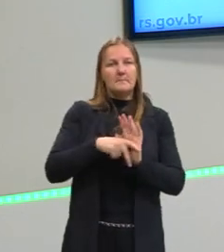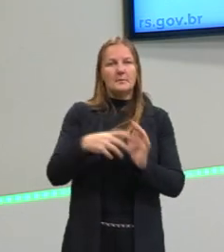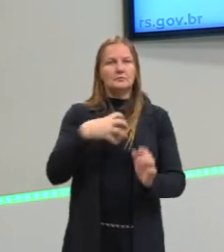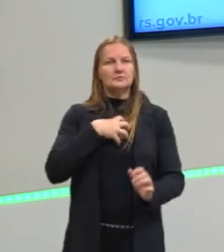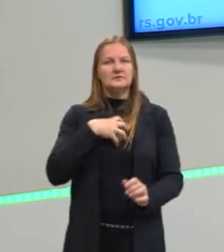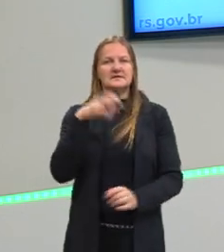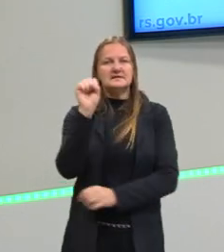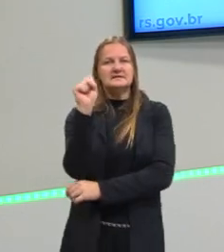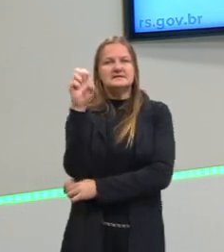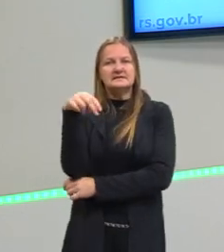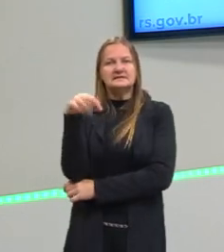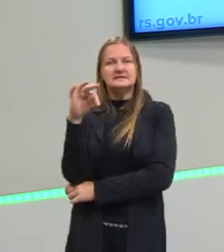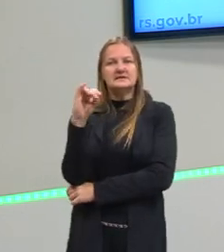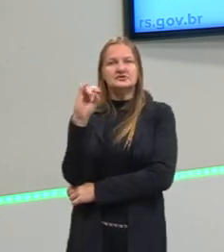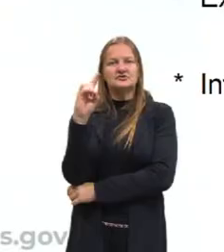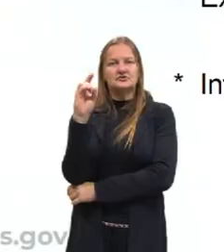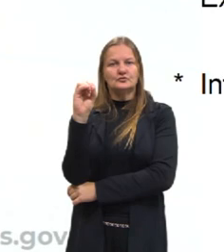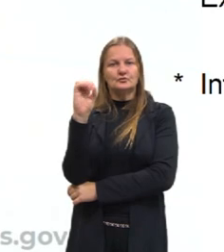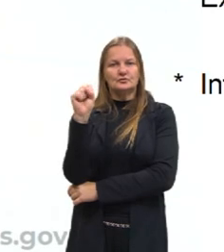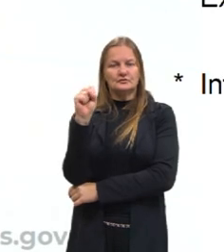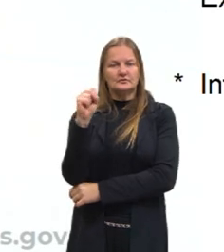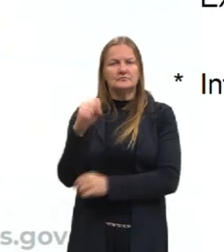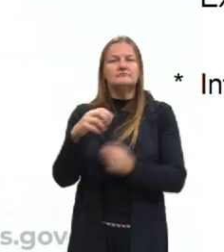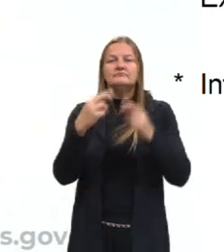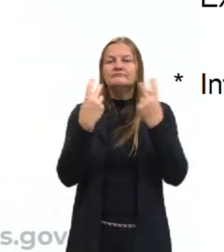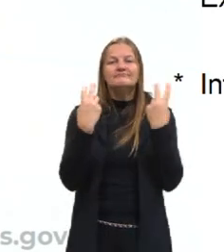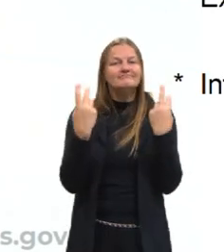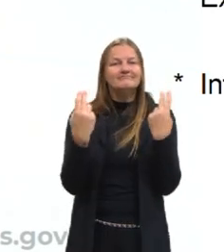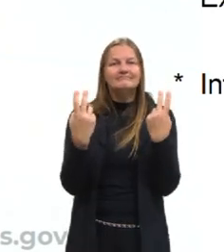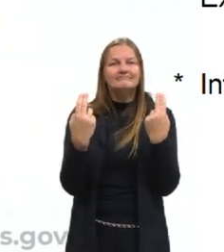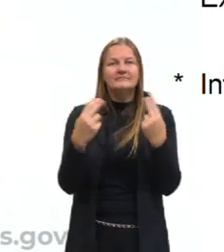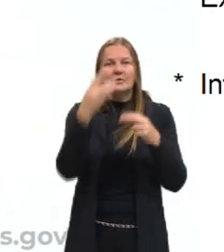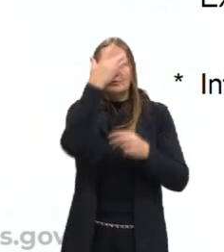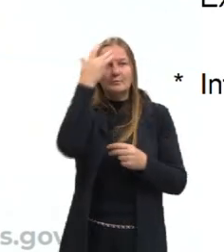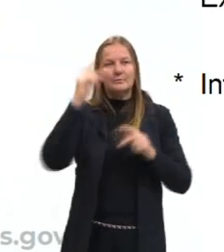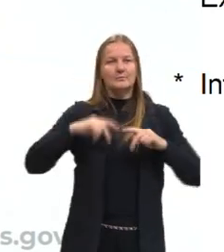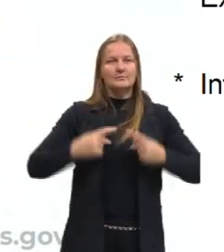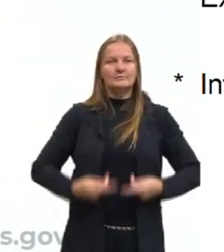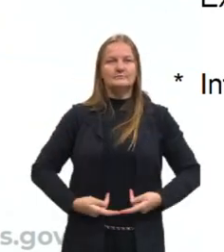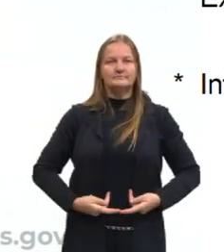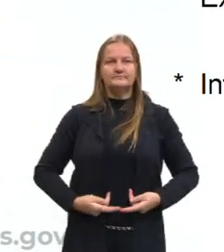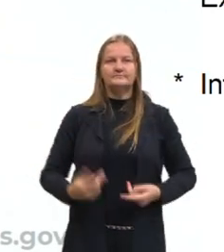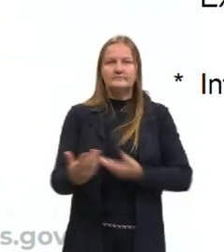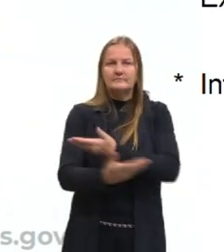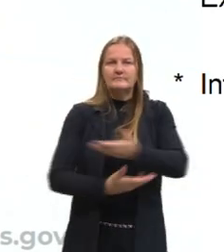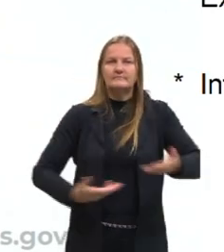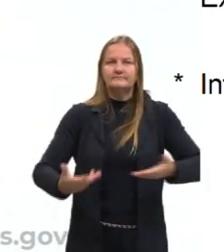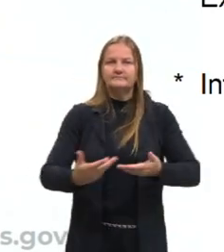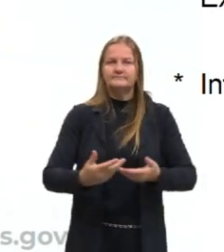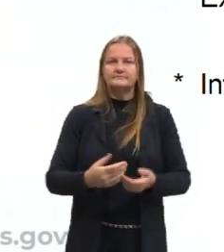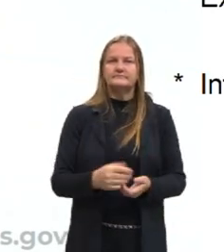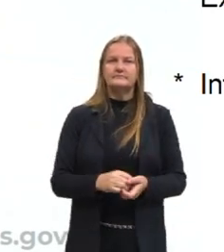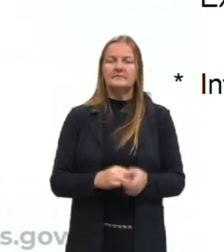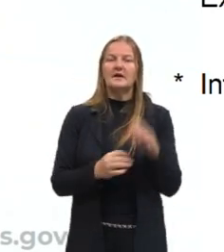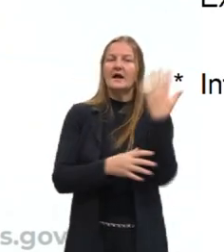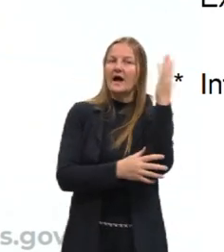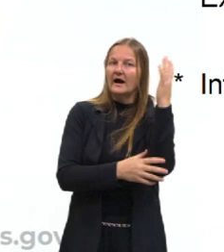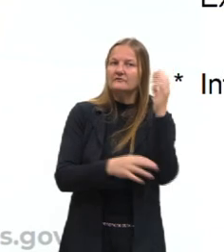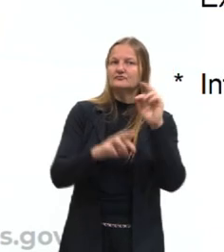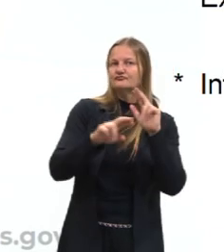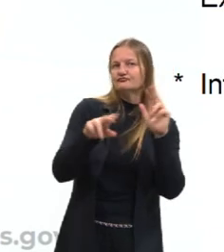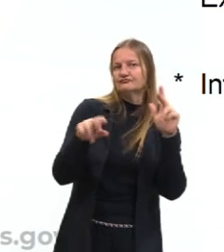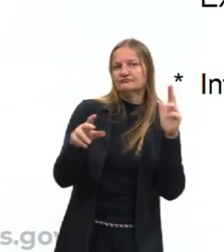nós chegamos a essência aquilo que é comum nos seres humanos sejam os seres humanos nas árvores